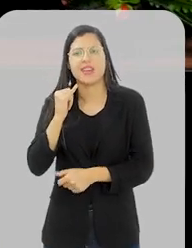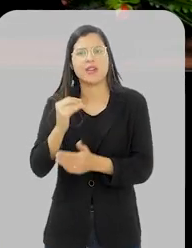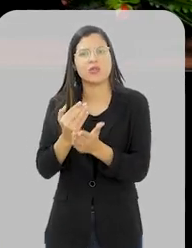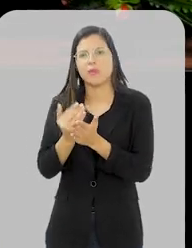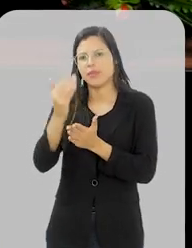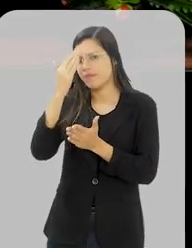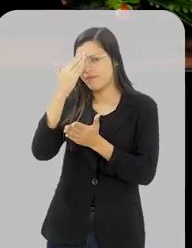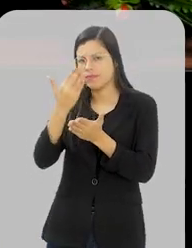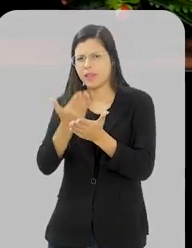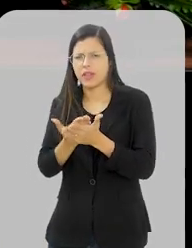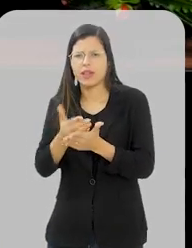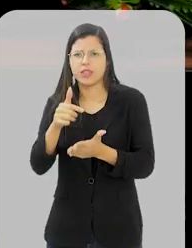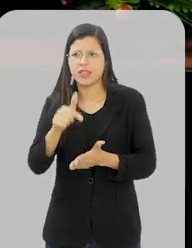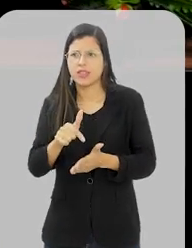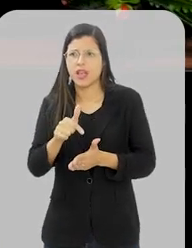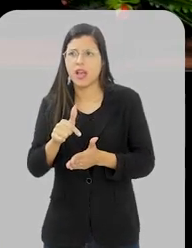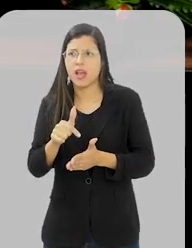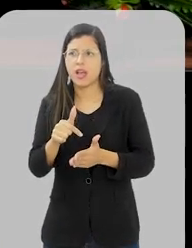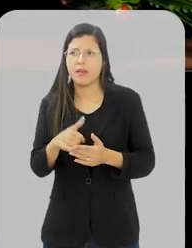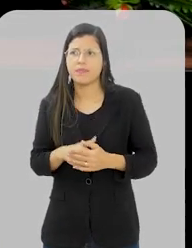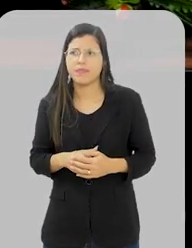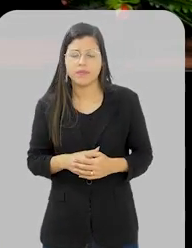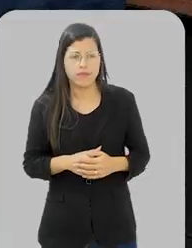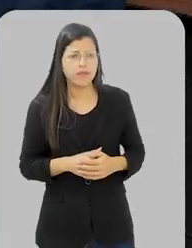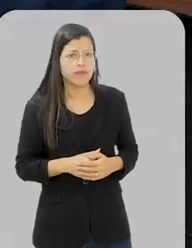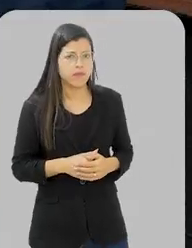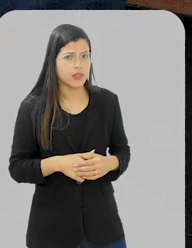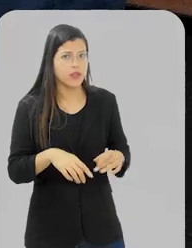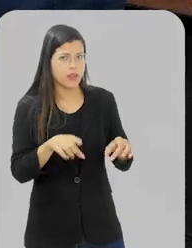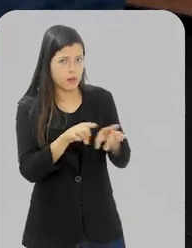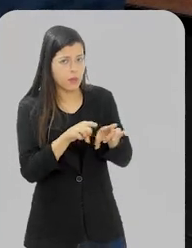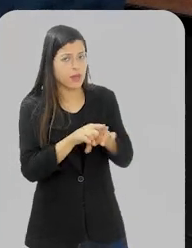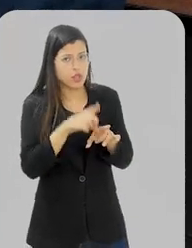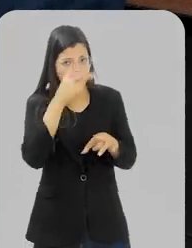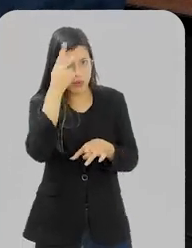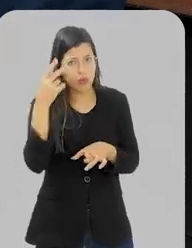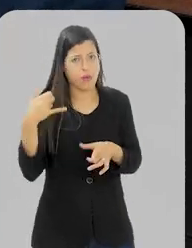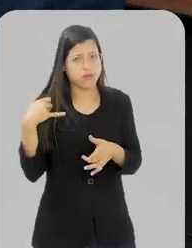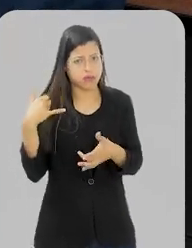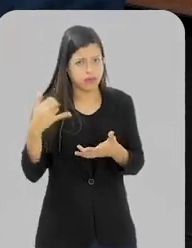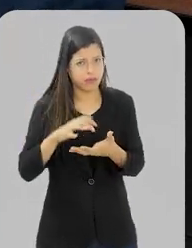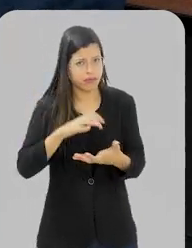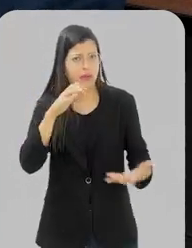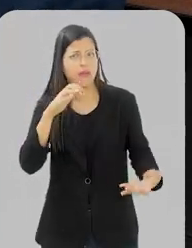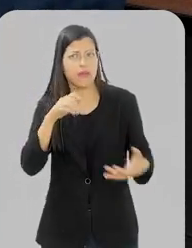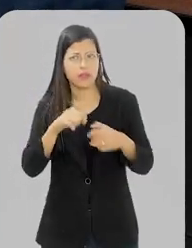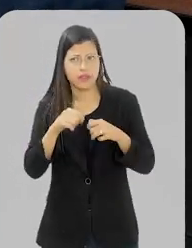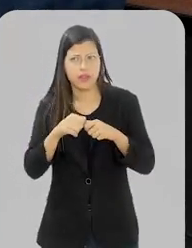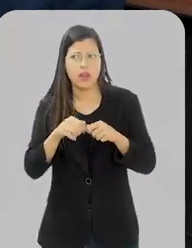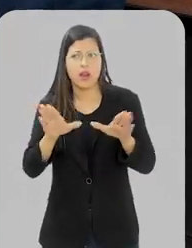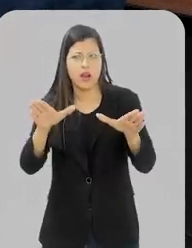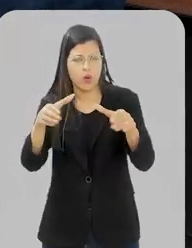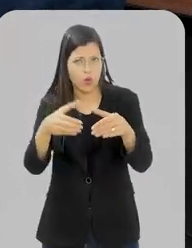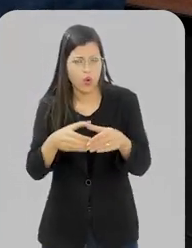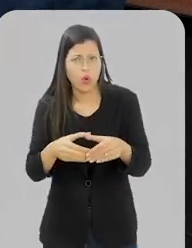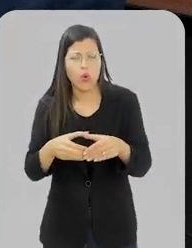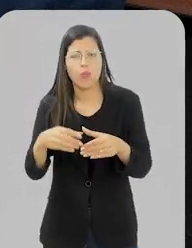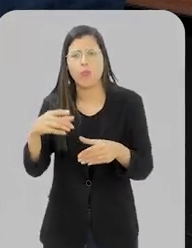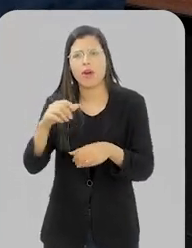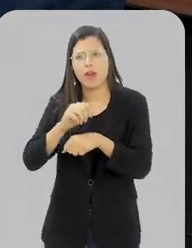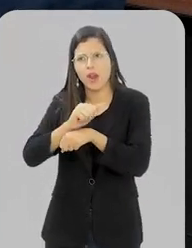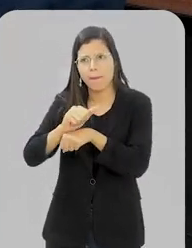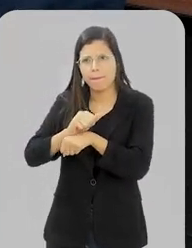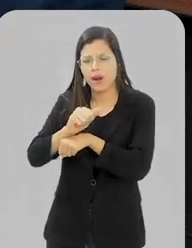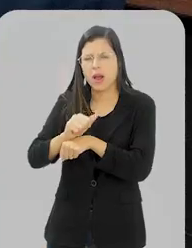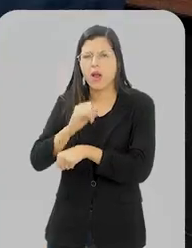nisso mas ainda sem um regramento eh for tribo até nos mais velhos né é era tribo aí Abraão teve o filho Isaque que teve